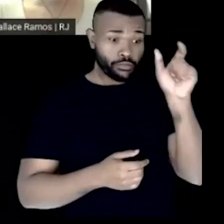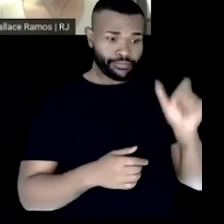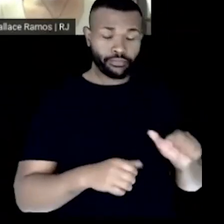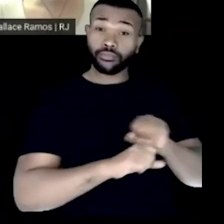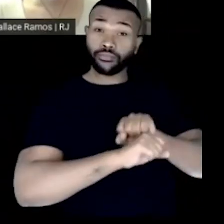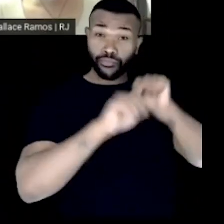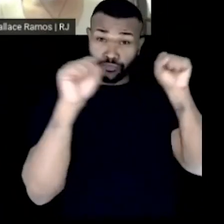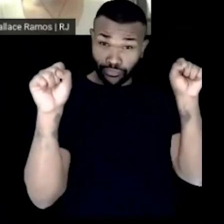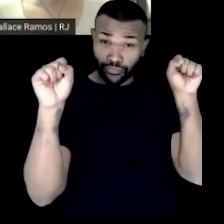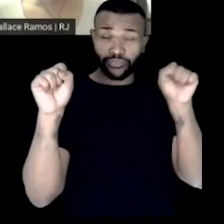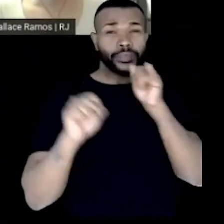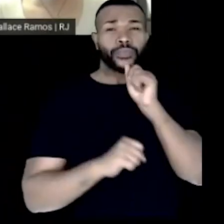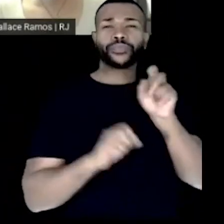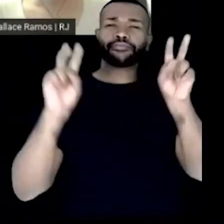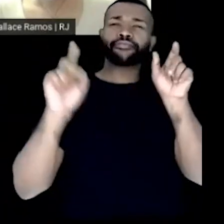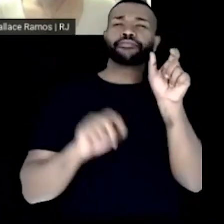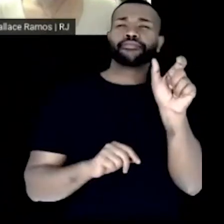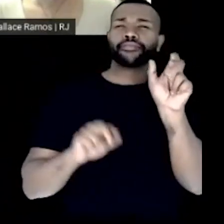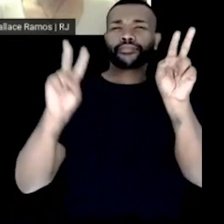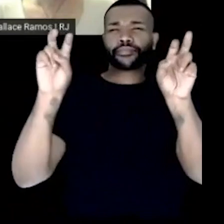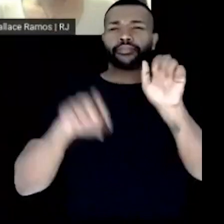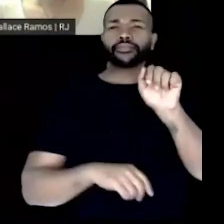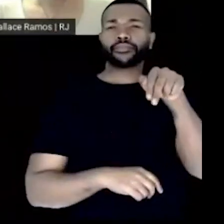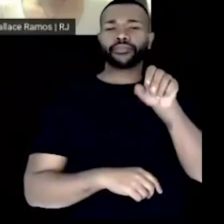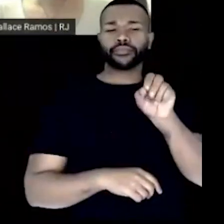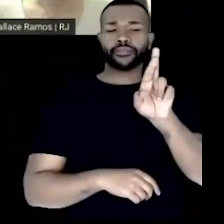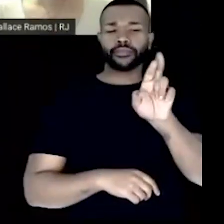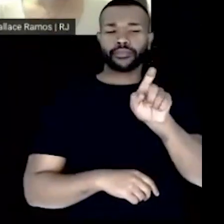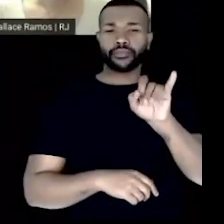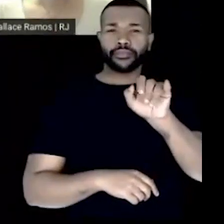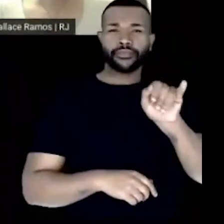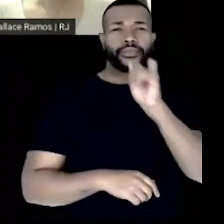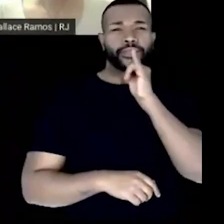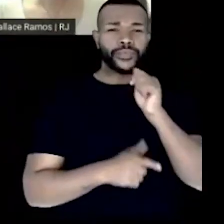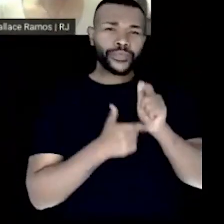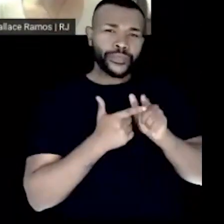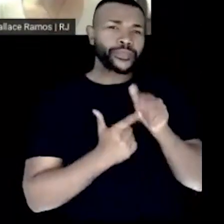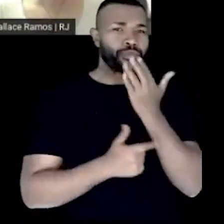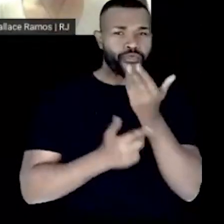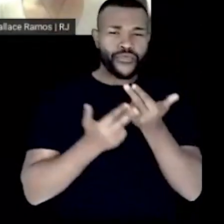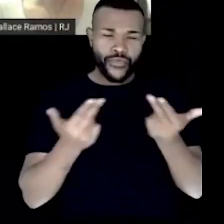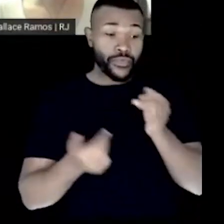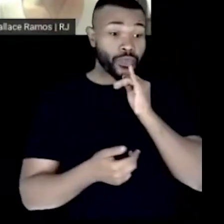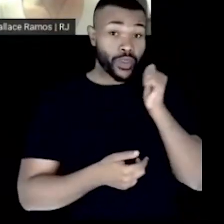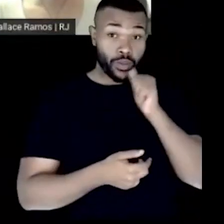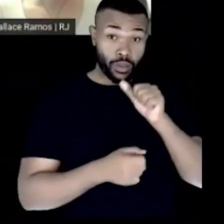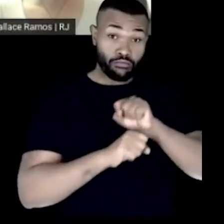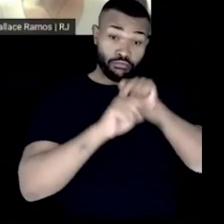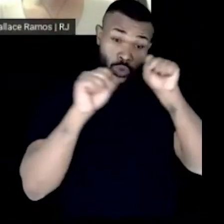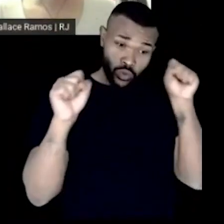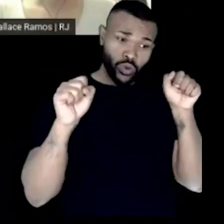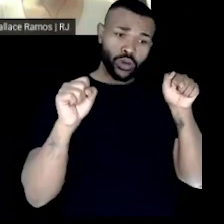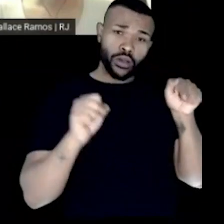sabe, tipo assim, tipo, fulano acordou, por exemplo, anorexia, vamos tratar de anorexia, se é um livro sobre anorexia, sobre distúrbios alimentares. Aí